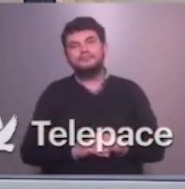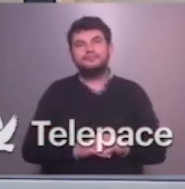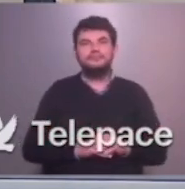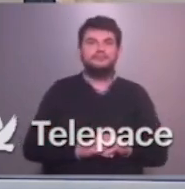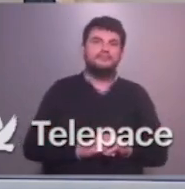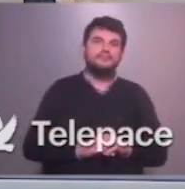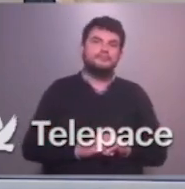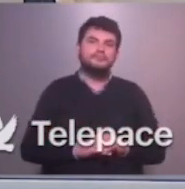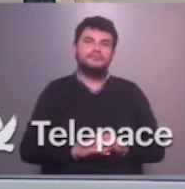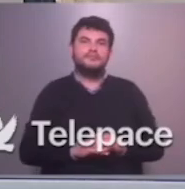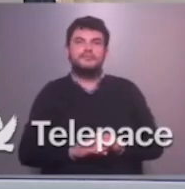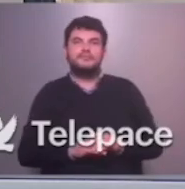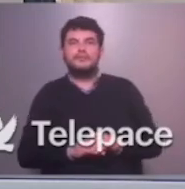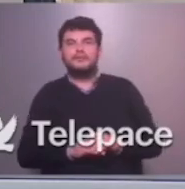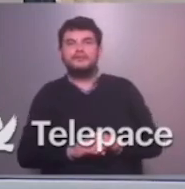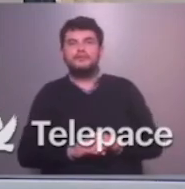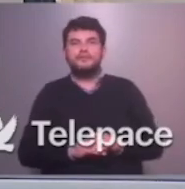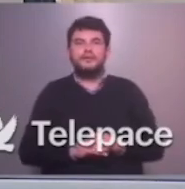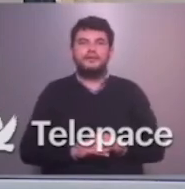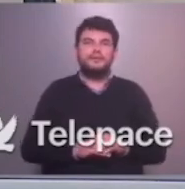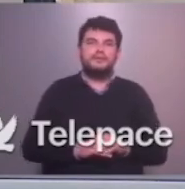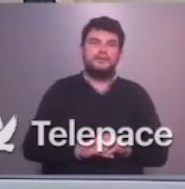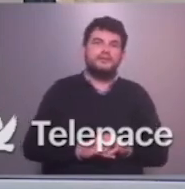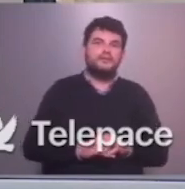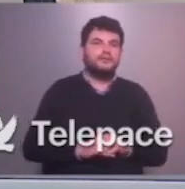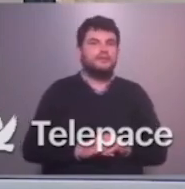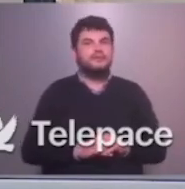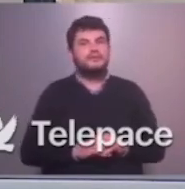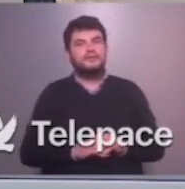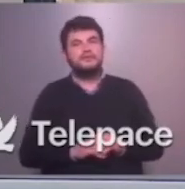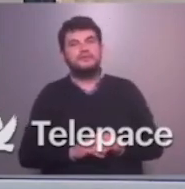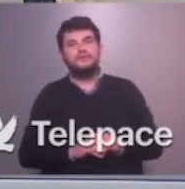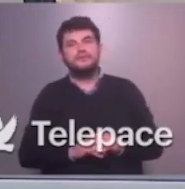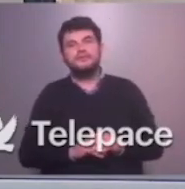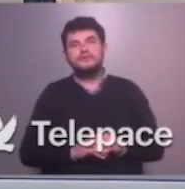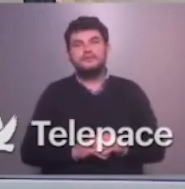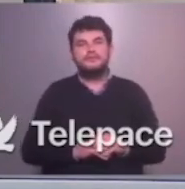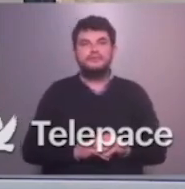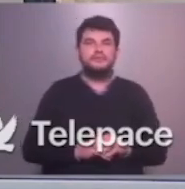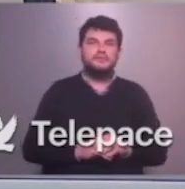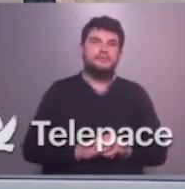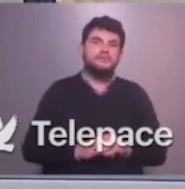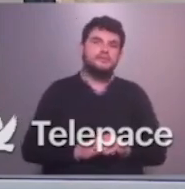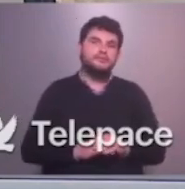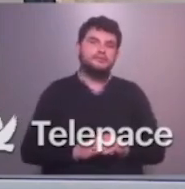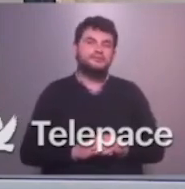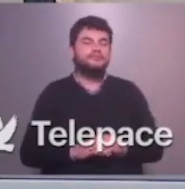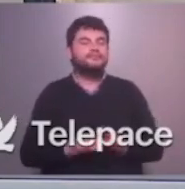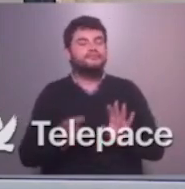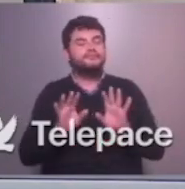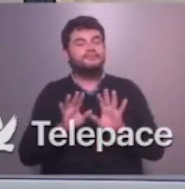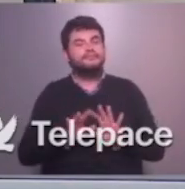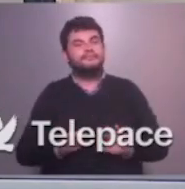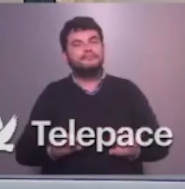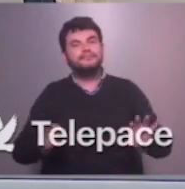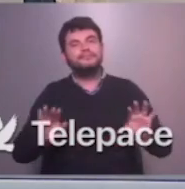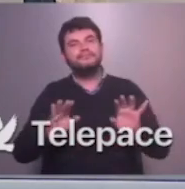Ora il Vescovo incensa l'Eucaristia,